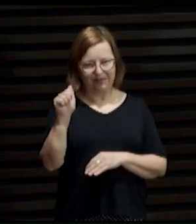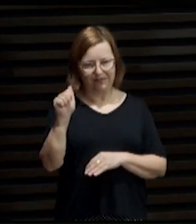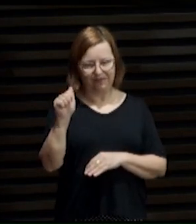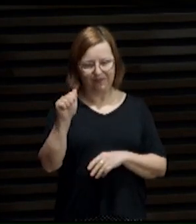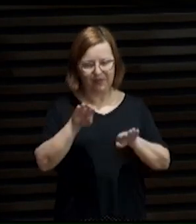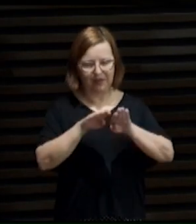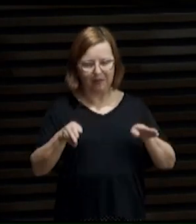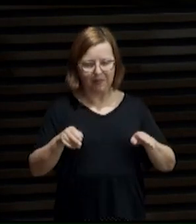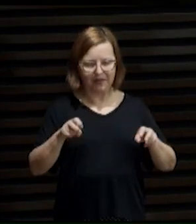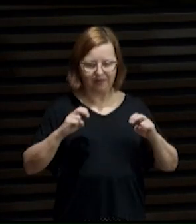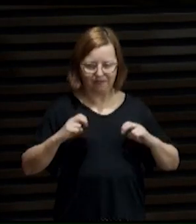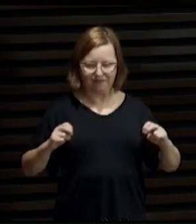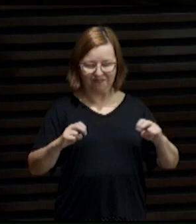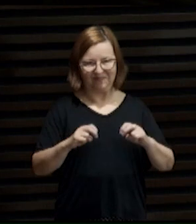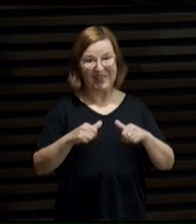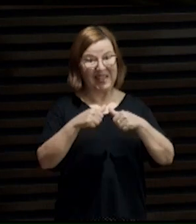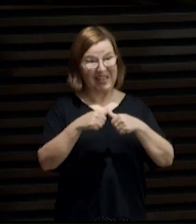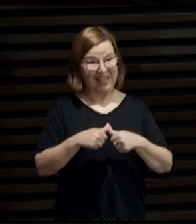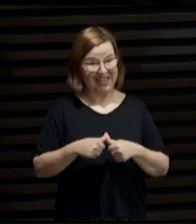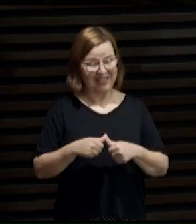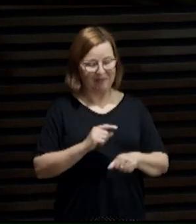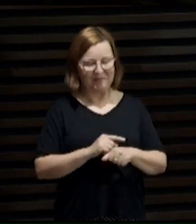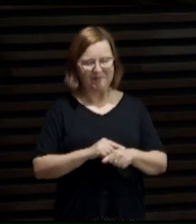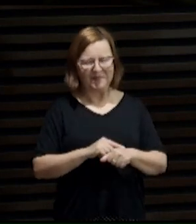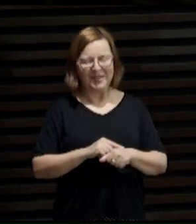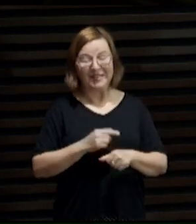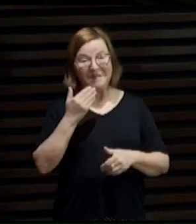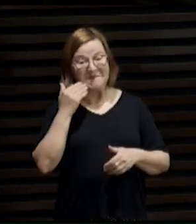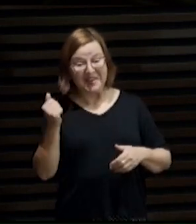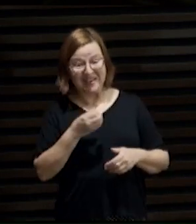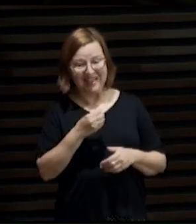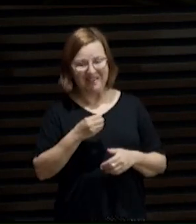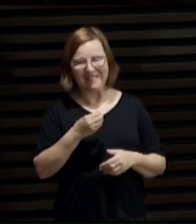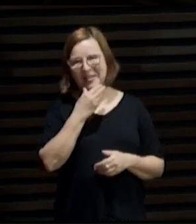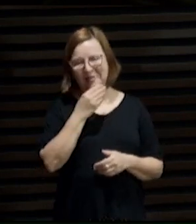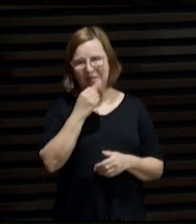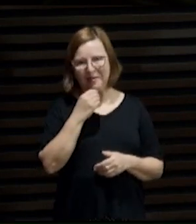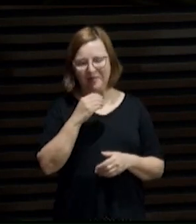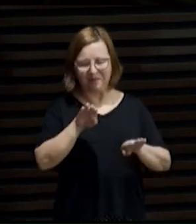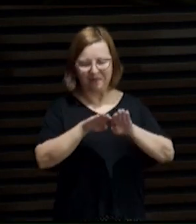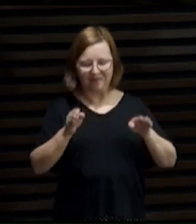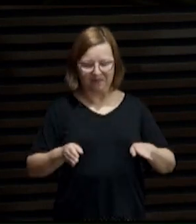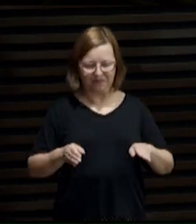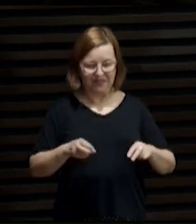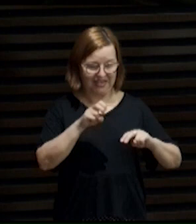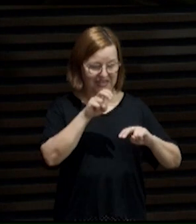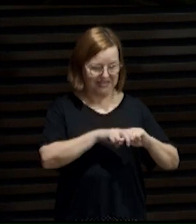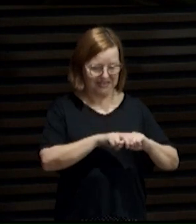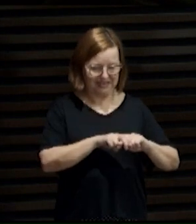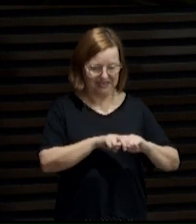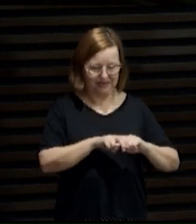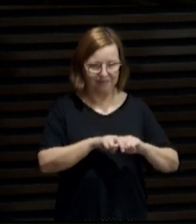Essa é a cena mais maravilhosa da vida de um homem. Ele senta, ele tem a esposa do lado